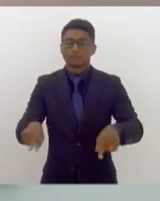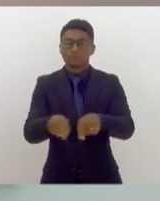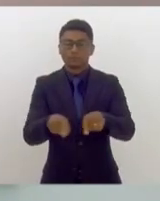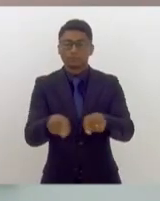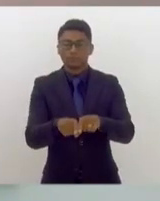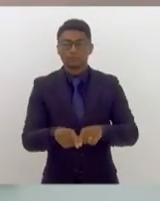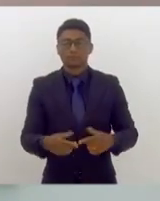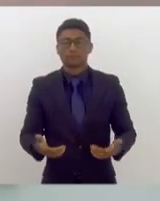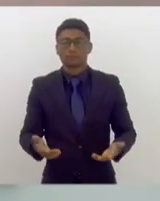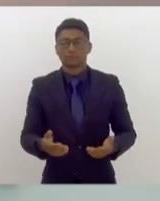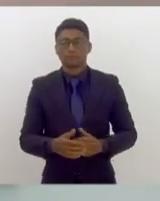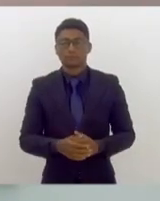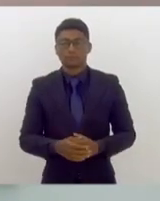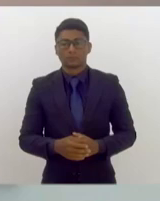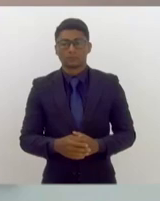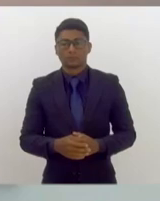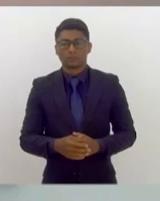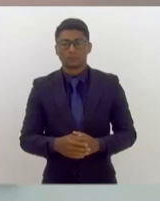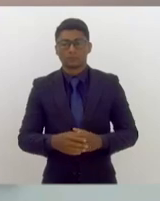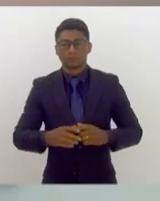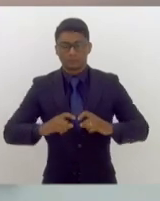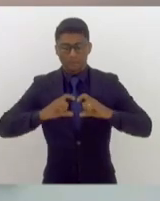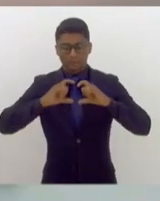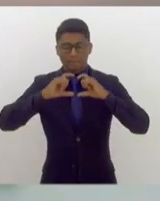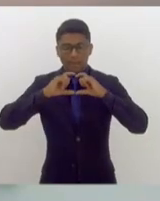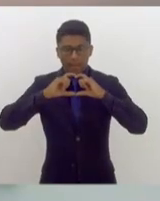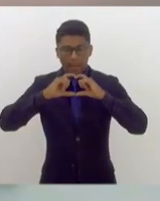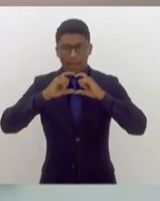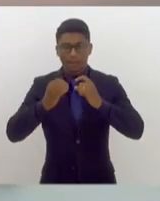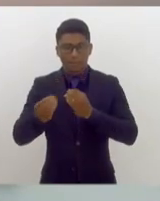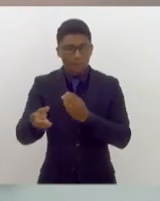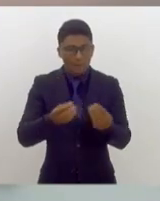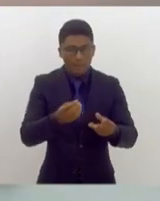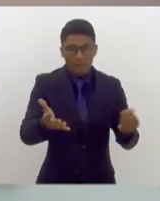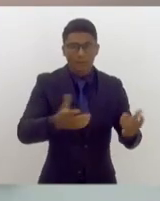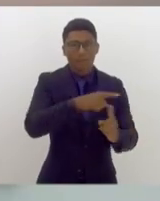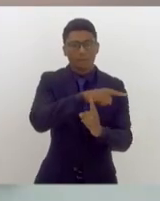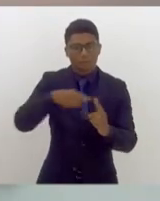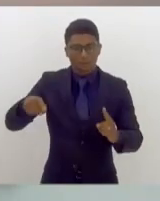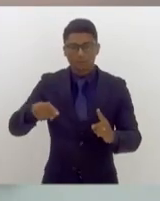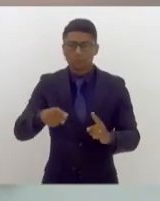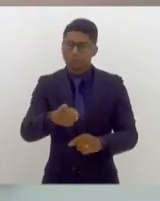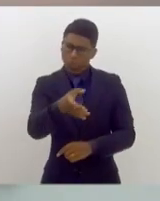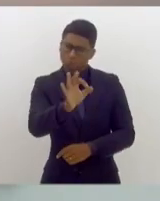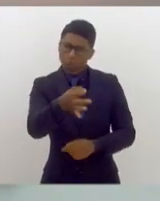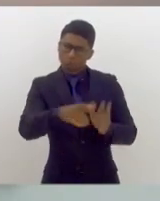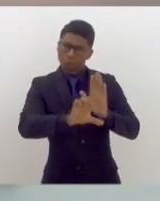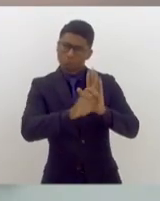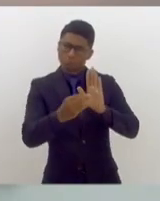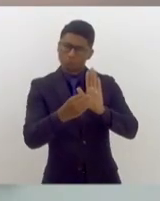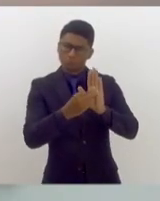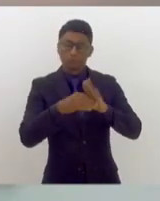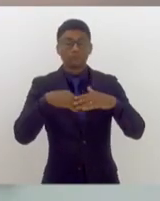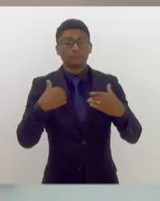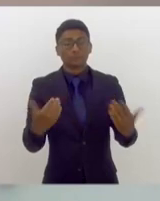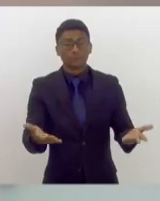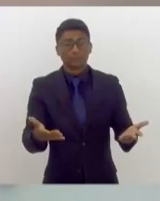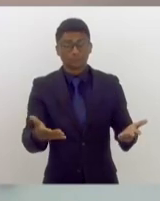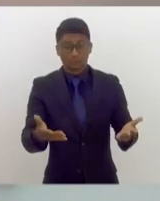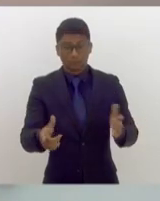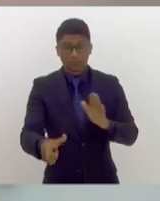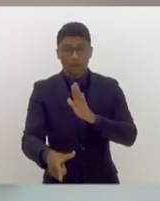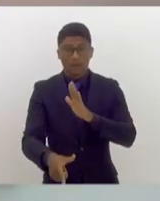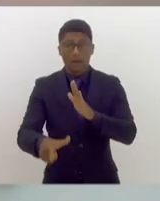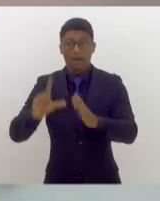de concessão de medalha, e é até lógico que isso acontecesse. Então, as audiências não se iniciaram antes, não